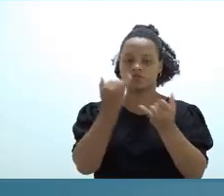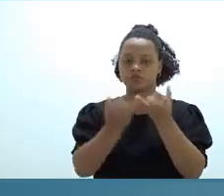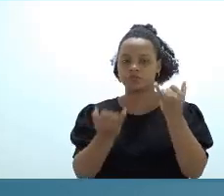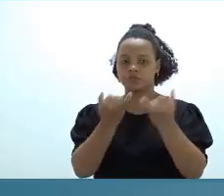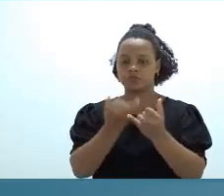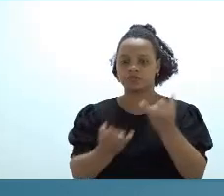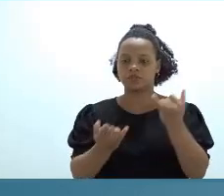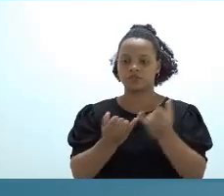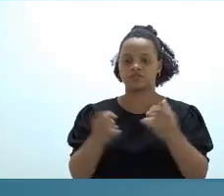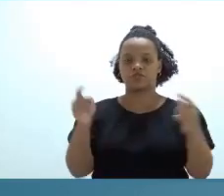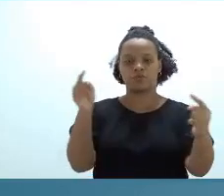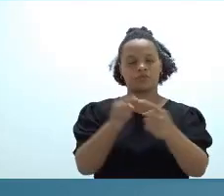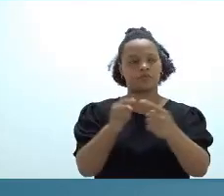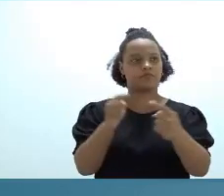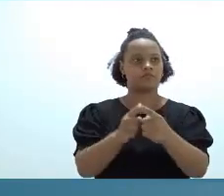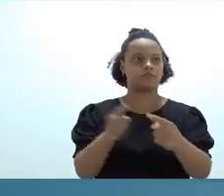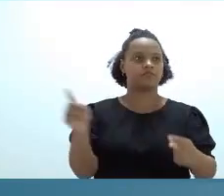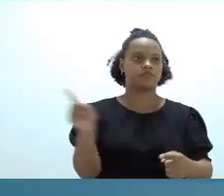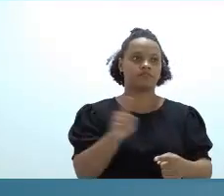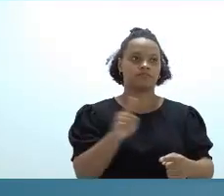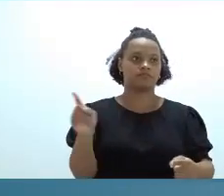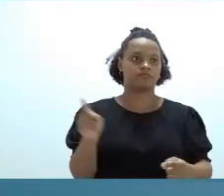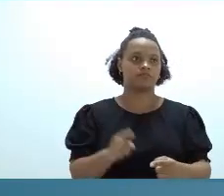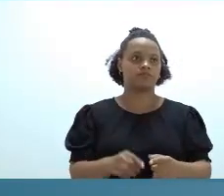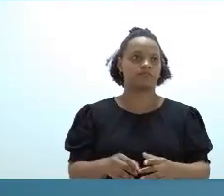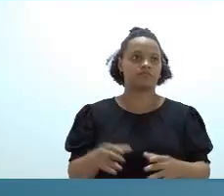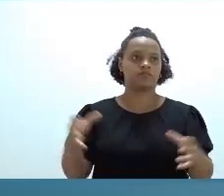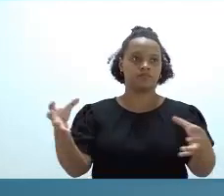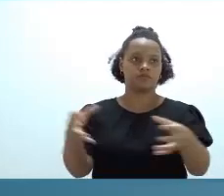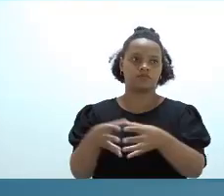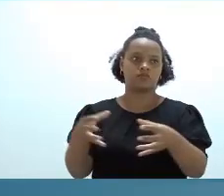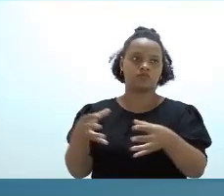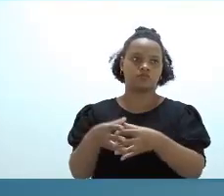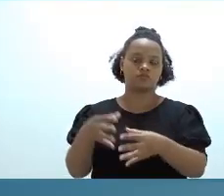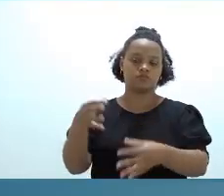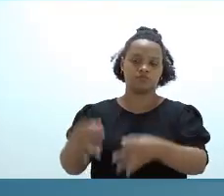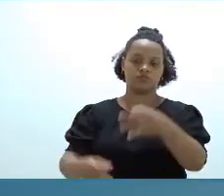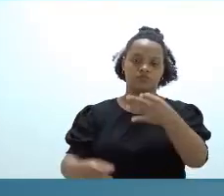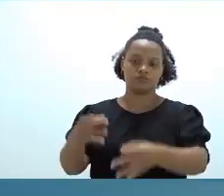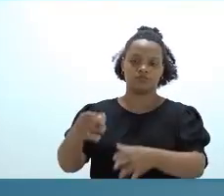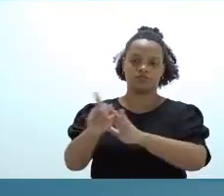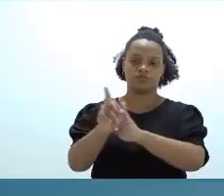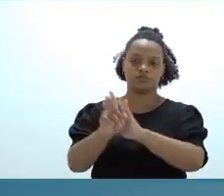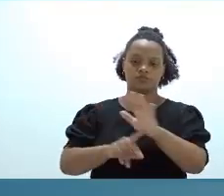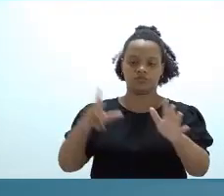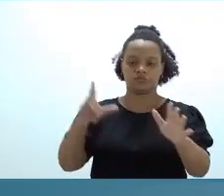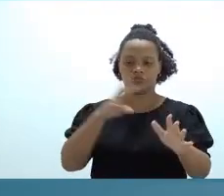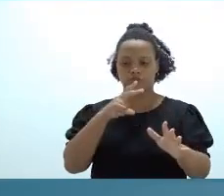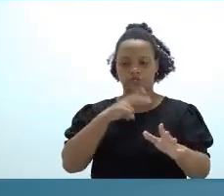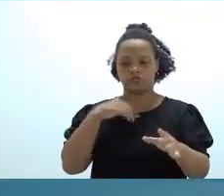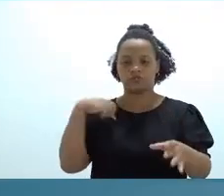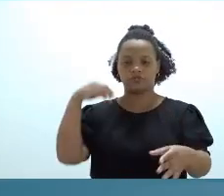acordos proferidos pelo Poder de Direito Privado, já transitadas em julgado. É como vota, senhor.